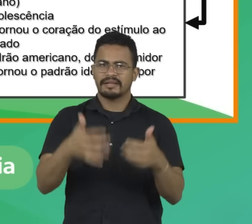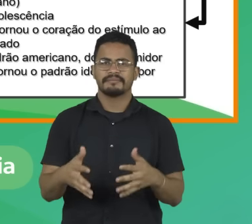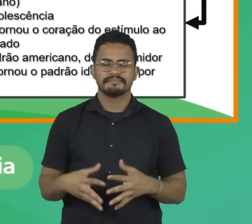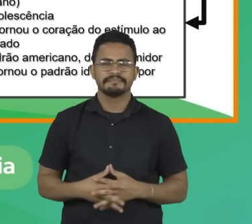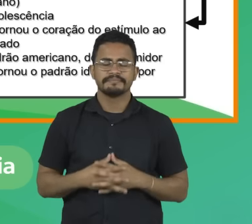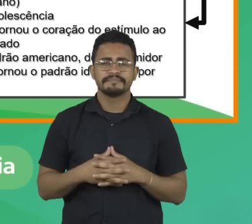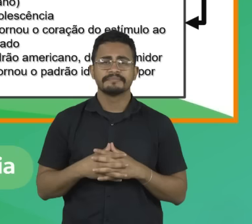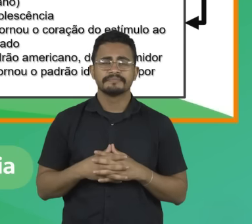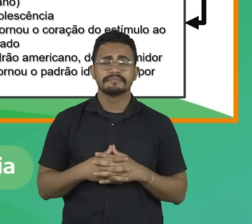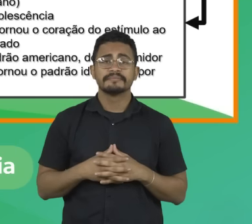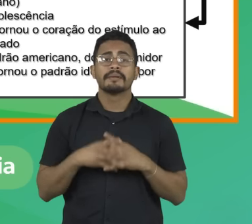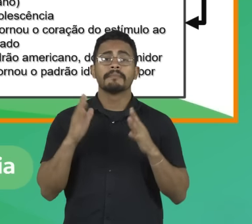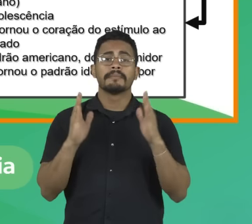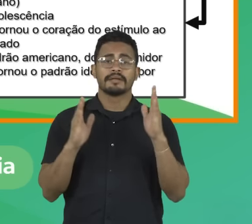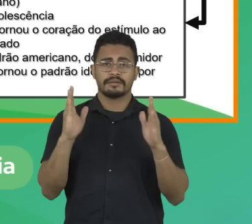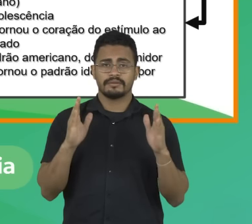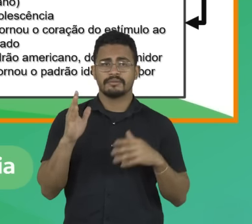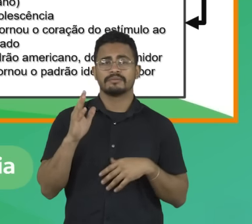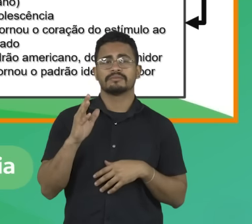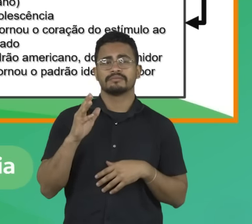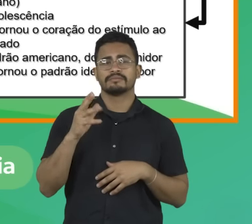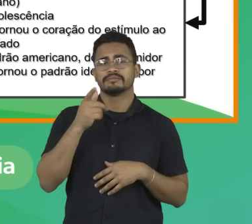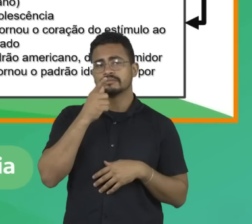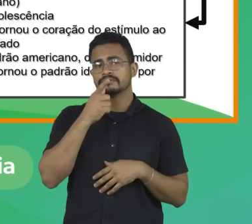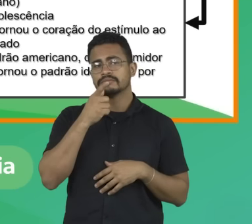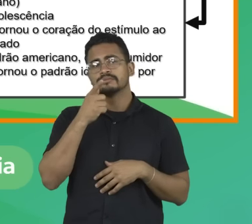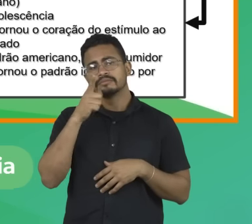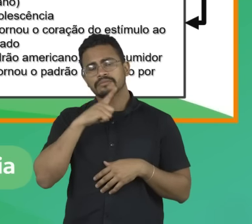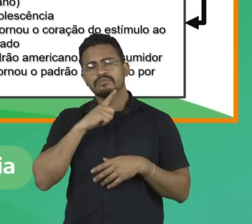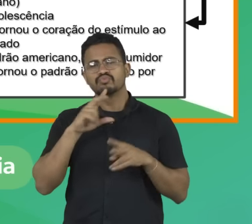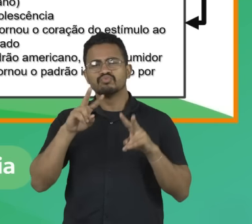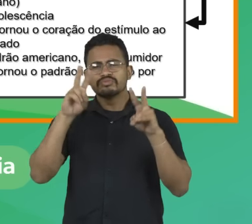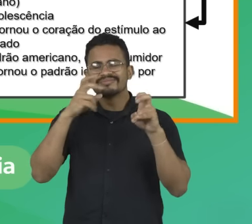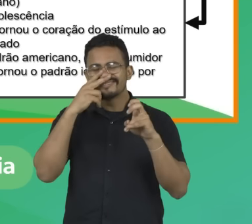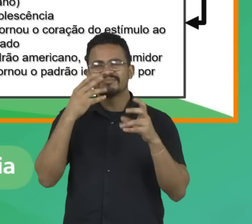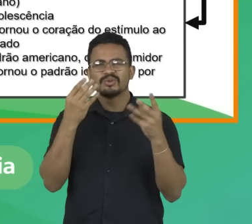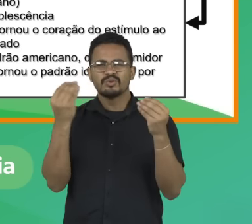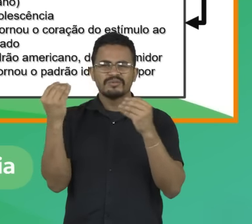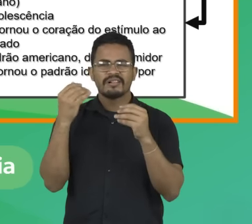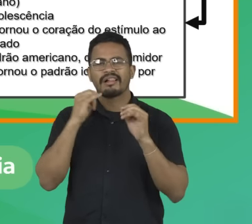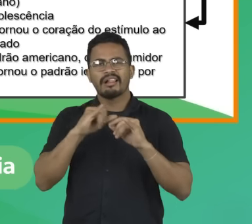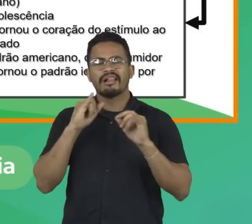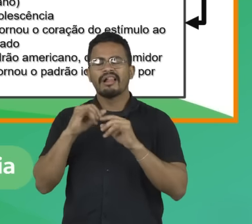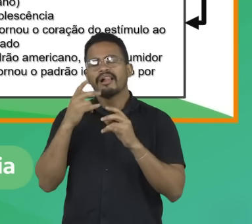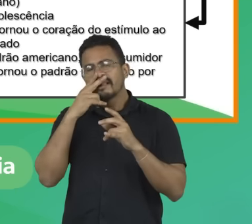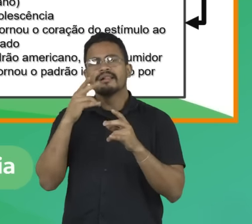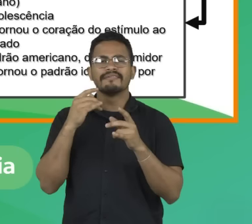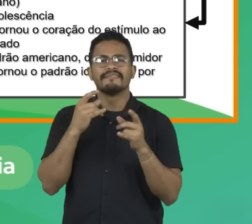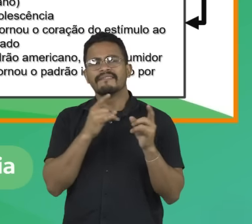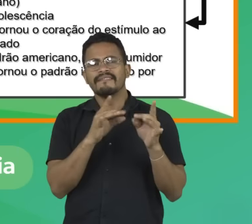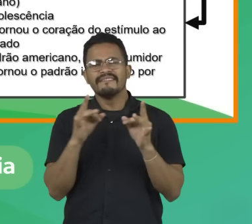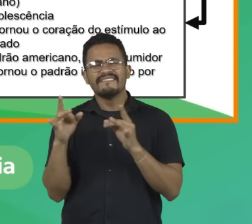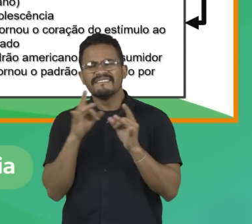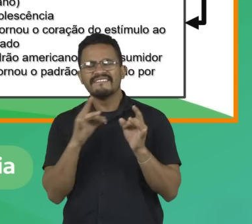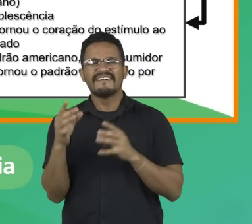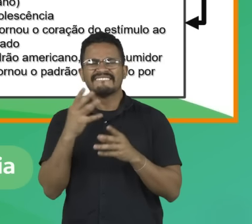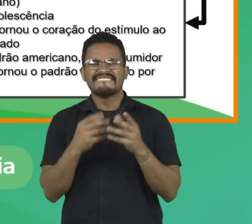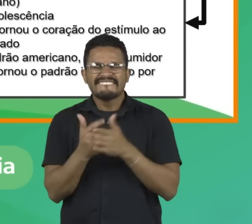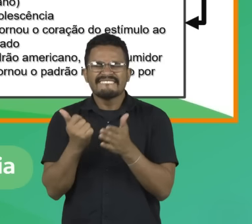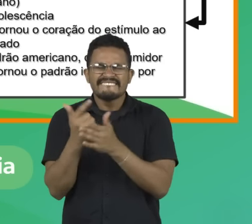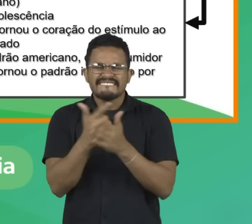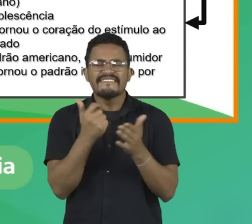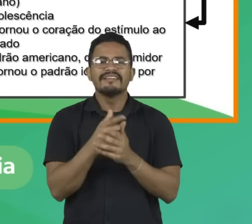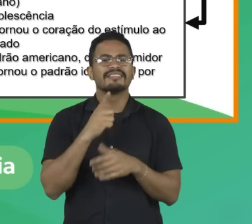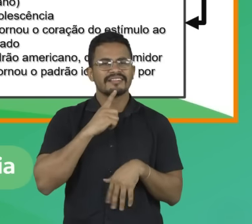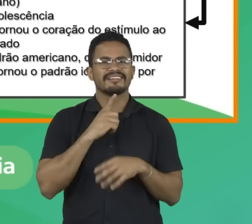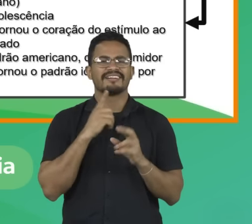Nesse período, o marketing se tornou o coração do estímulo ao consumo exagerado. Por quê? Eu faço até uma referência aqui a Engenheiros do Havaí,